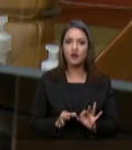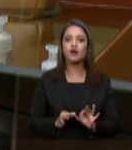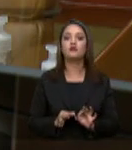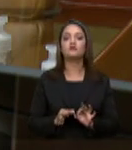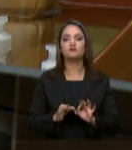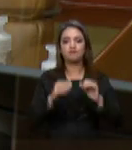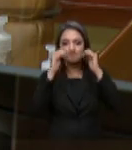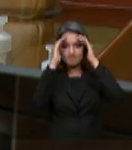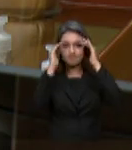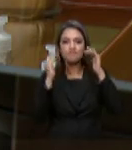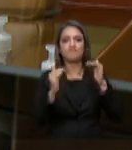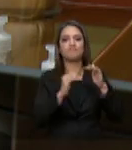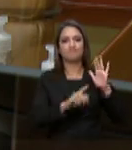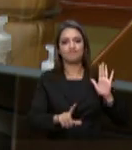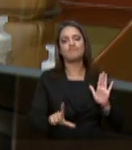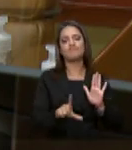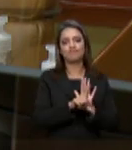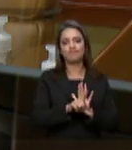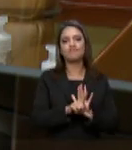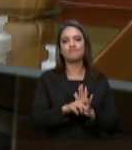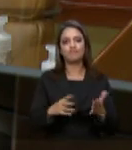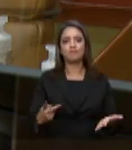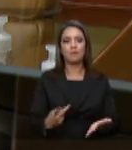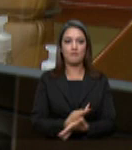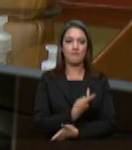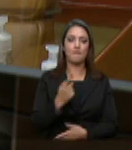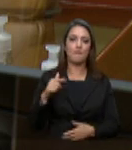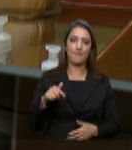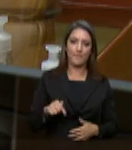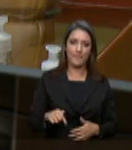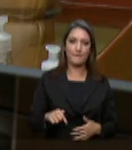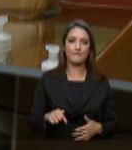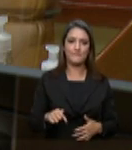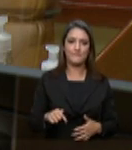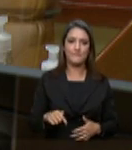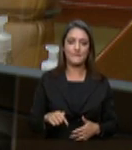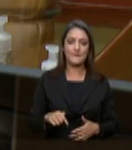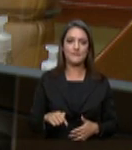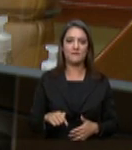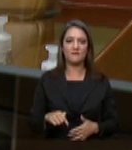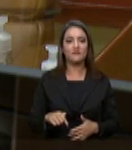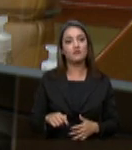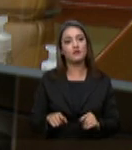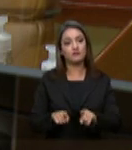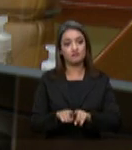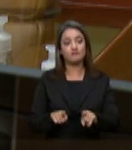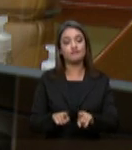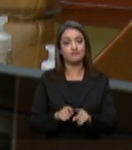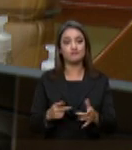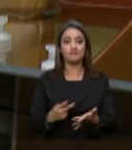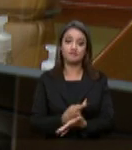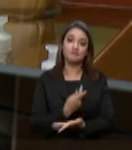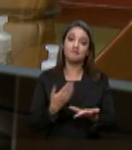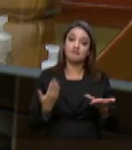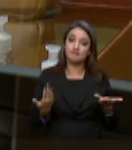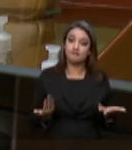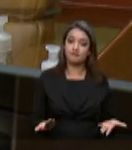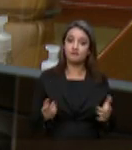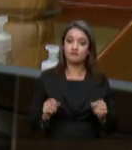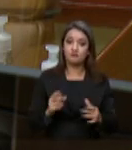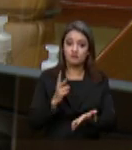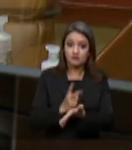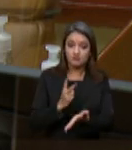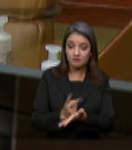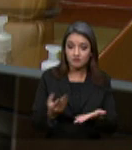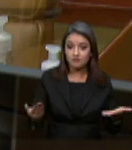segundo o devido processo legal e é o que se tem neste caso e que tem insistido é o que está se passando tanto que